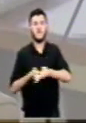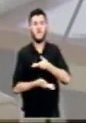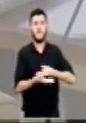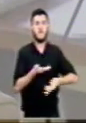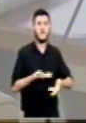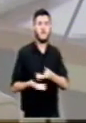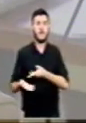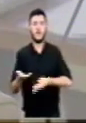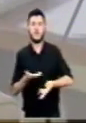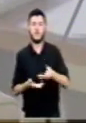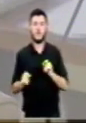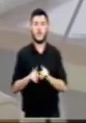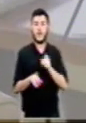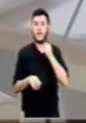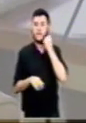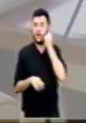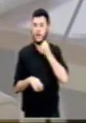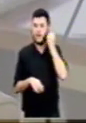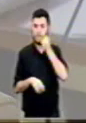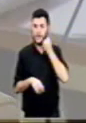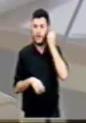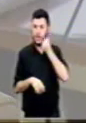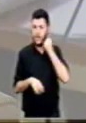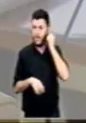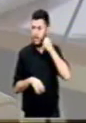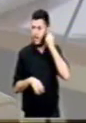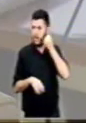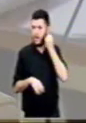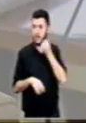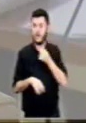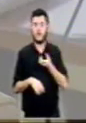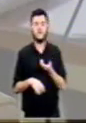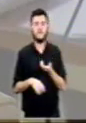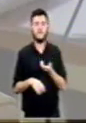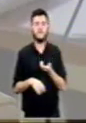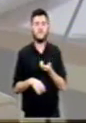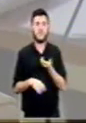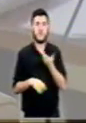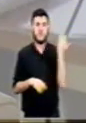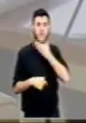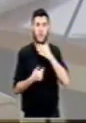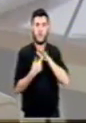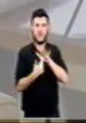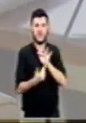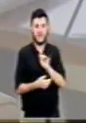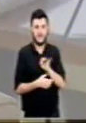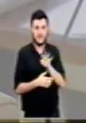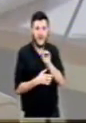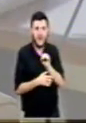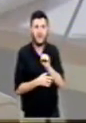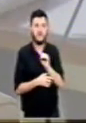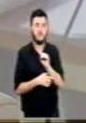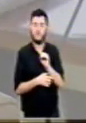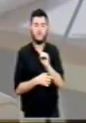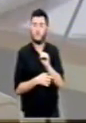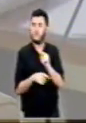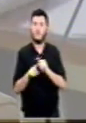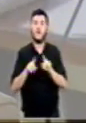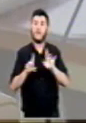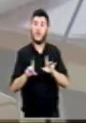parlamentar não constituía fato imprevisível. Ao contrário, já havia decisão judicial